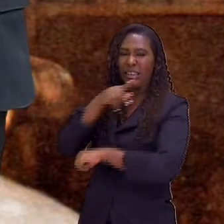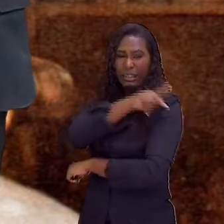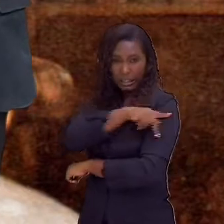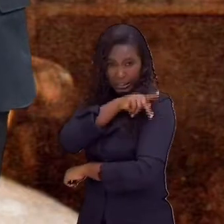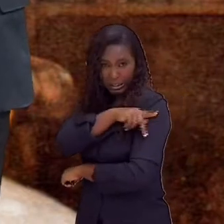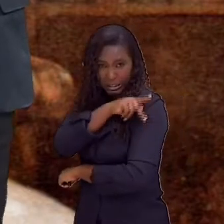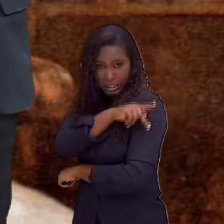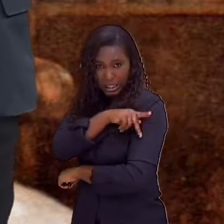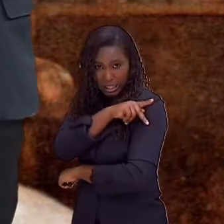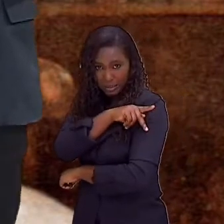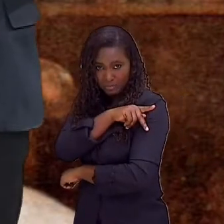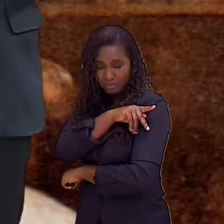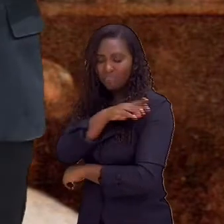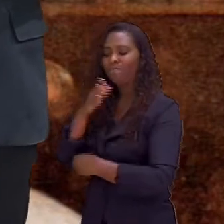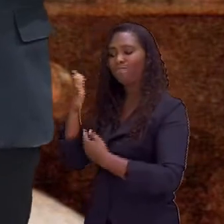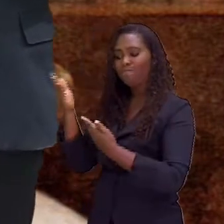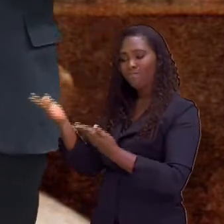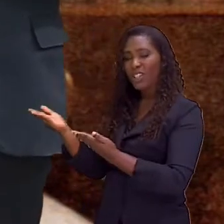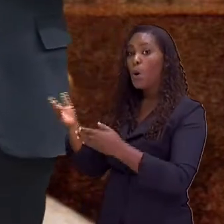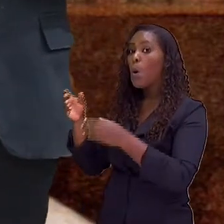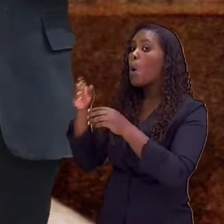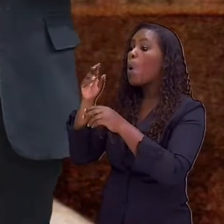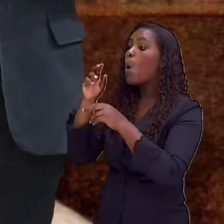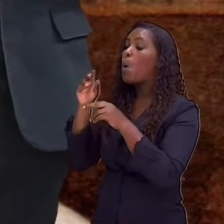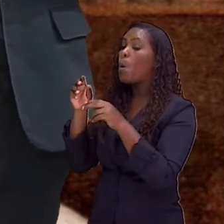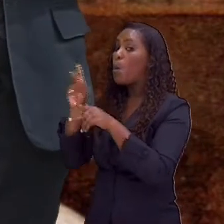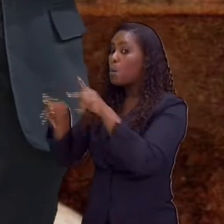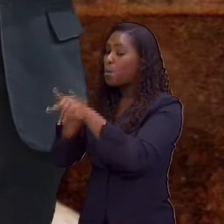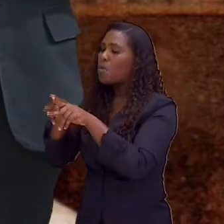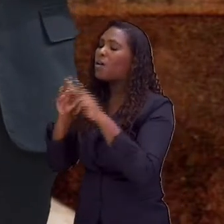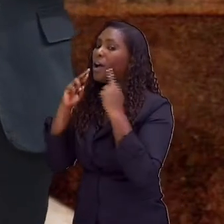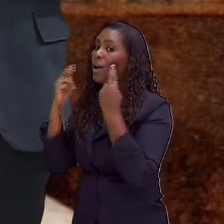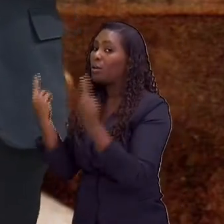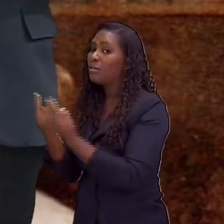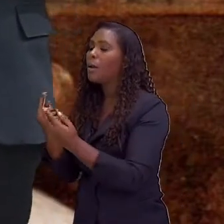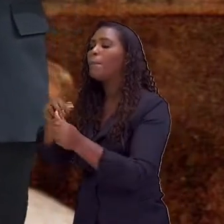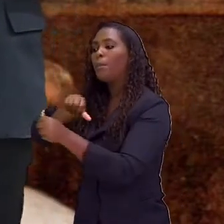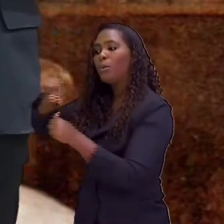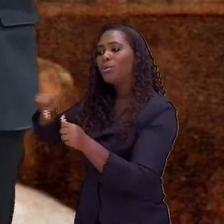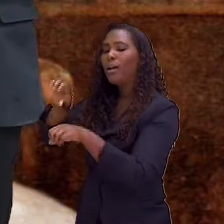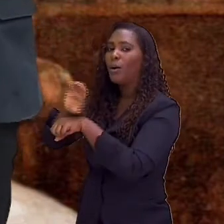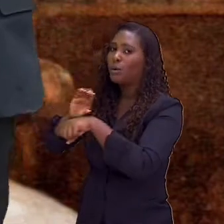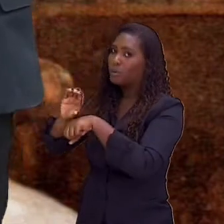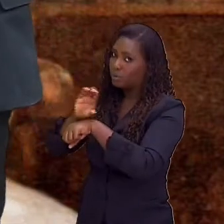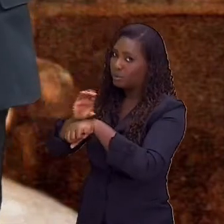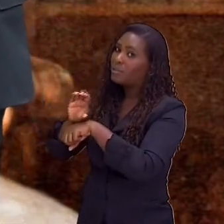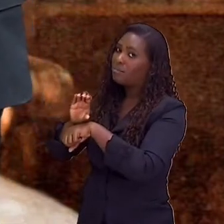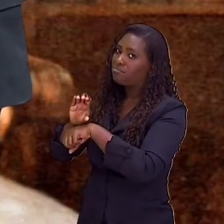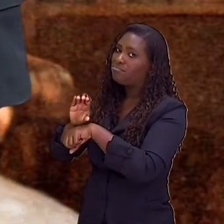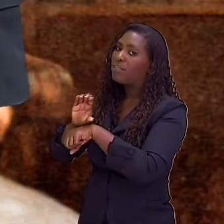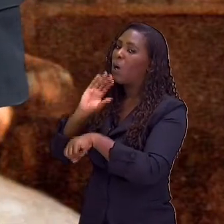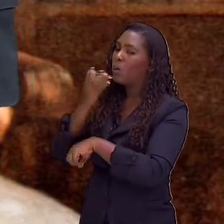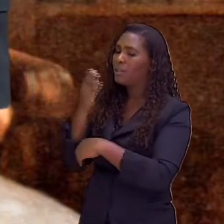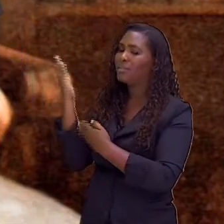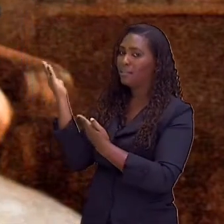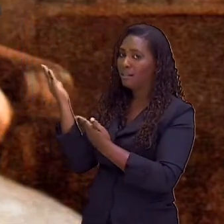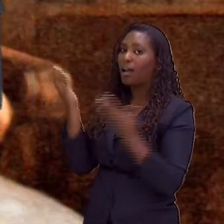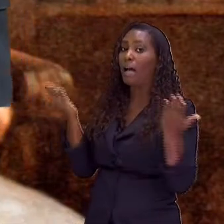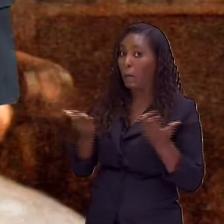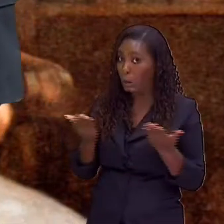Entretanto, existem constituições que são feitas por um grupo reduzido de pessoas. E desta maneira, a Constituição